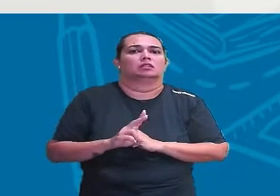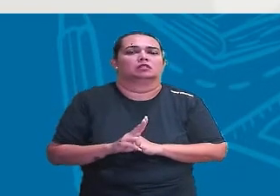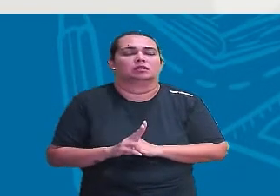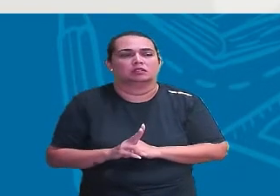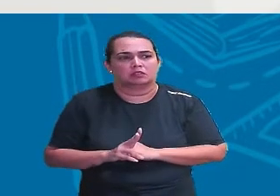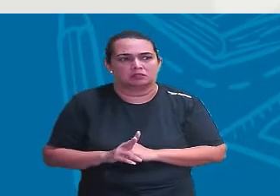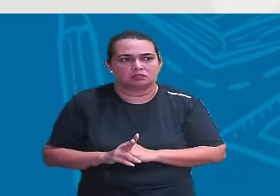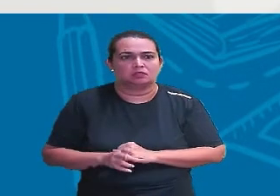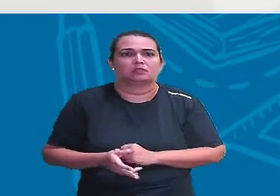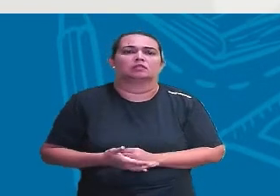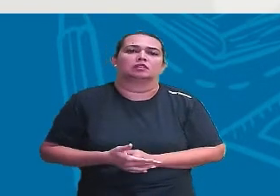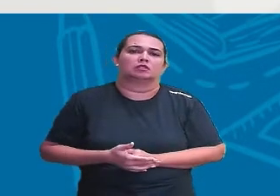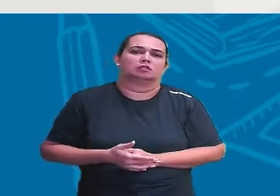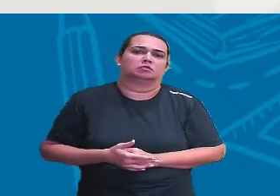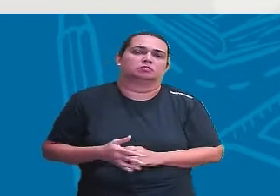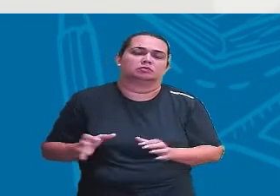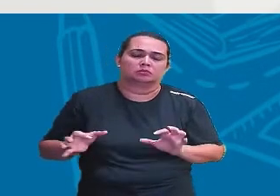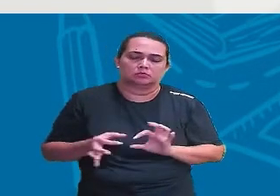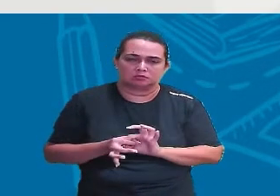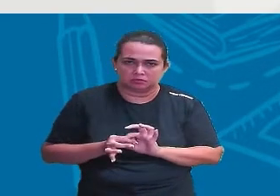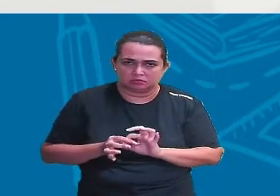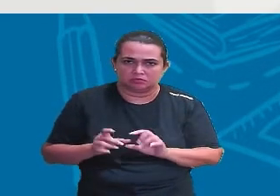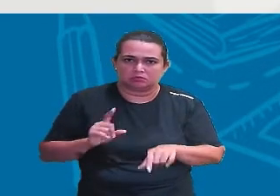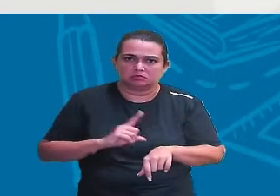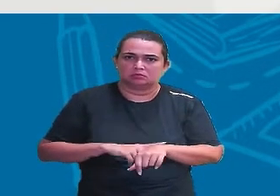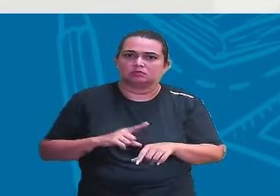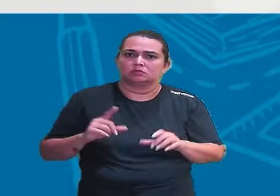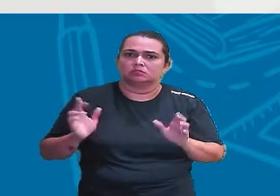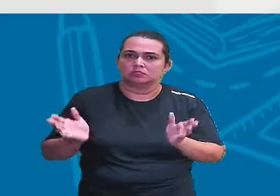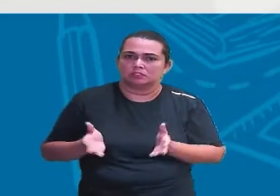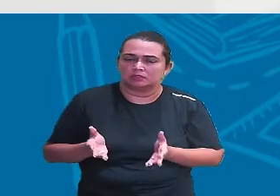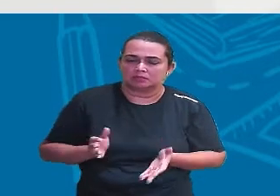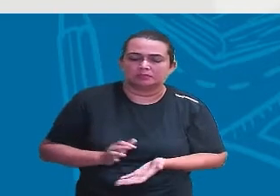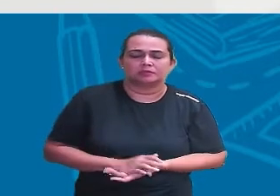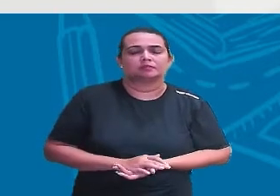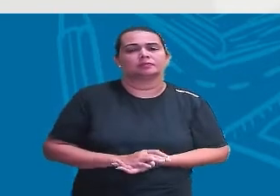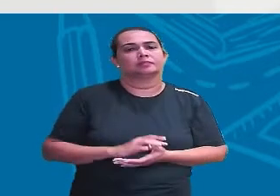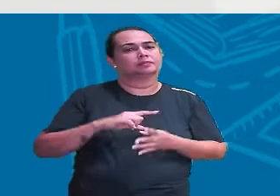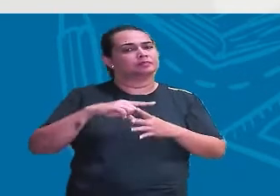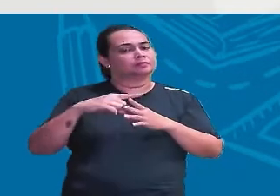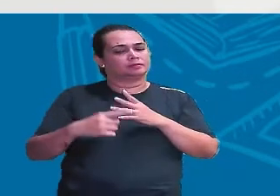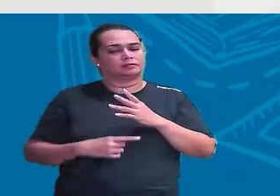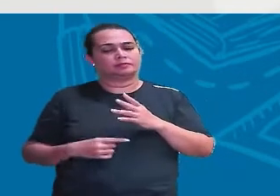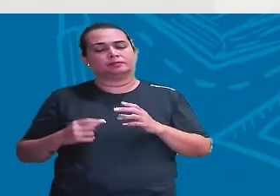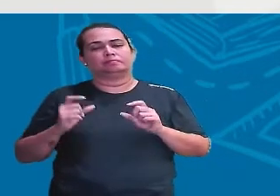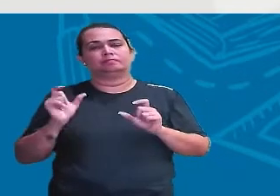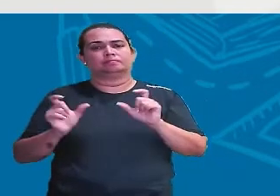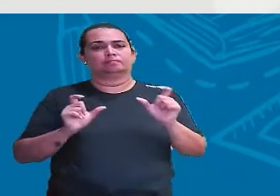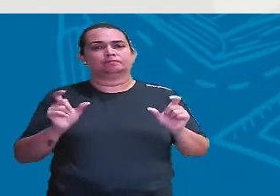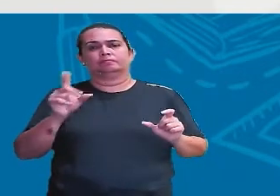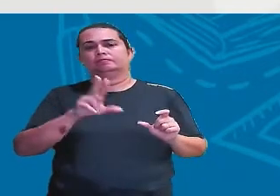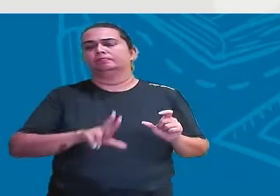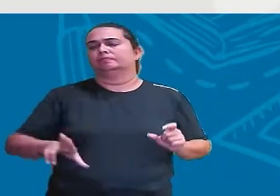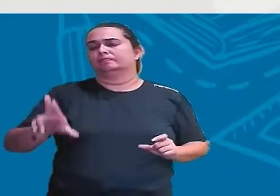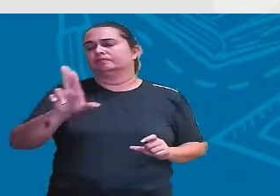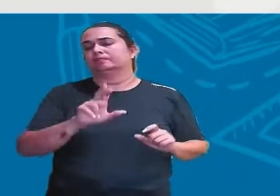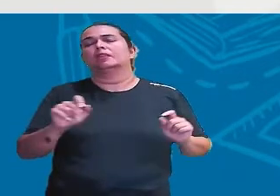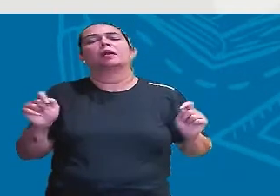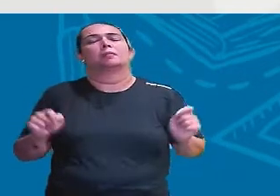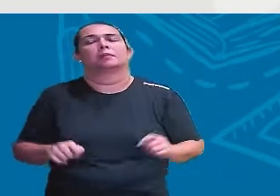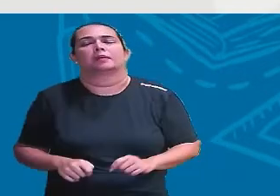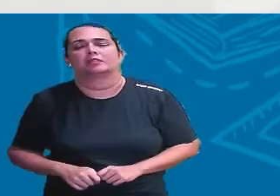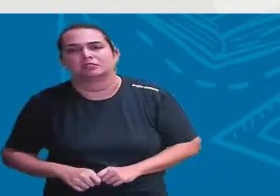conjuntivo, dando ideia de tempo, certo? Então, essas 4 palavrinhas vocês podem utilizar aí